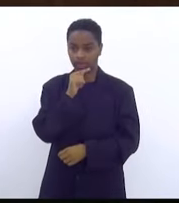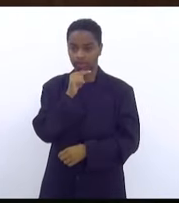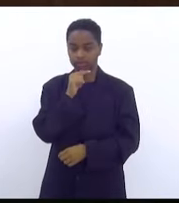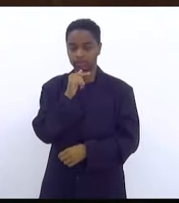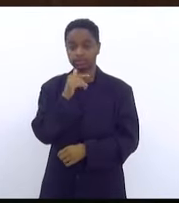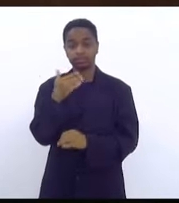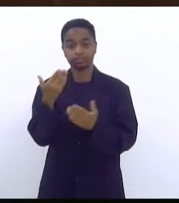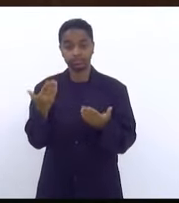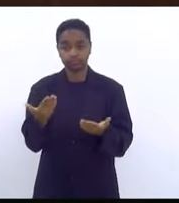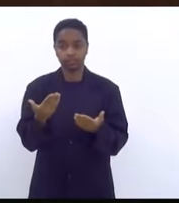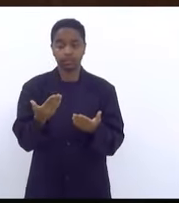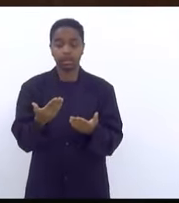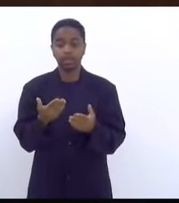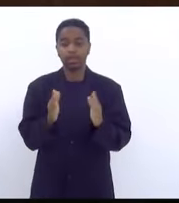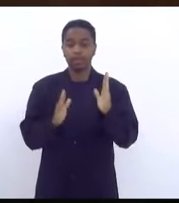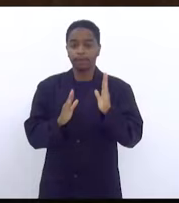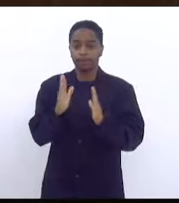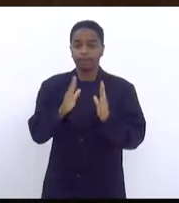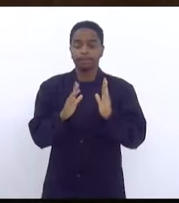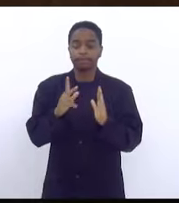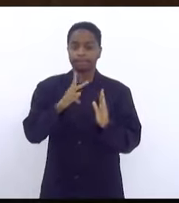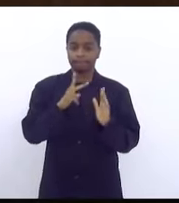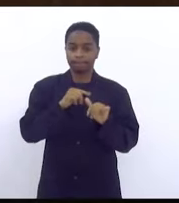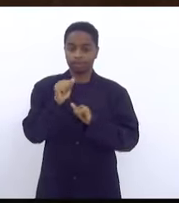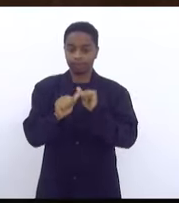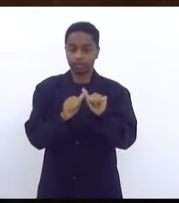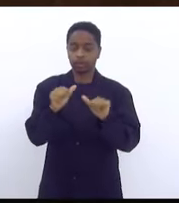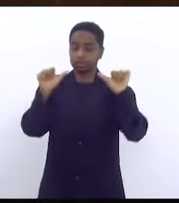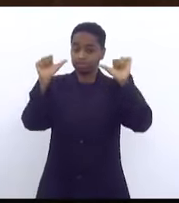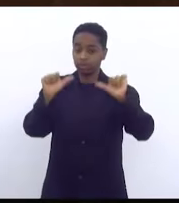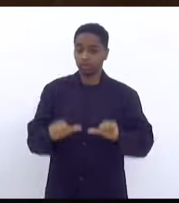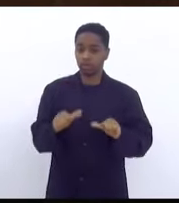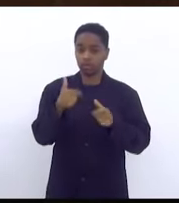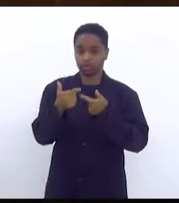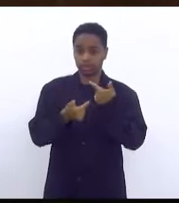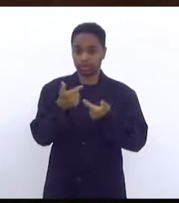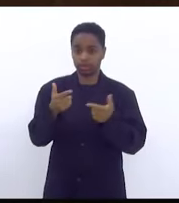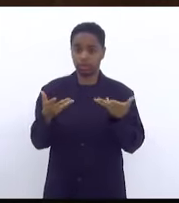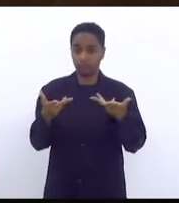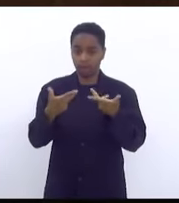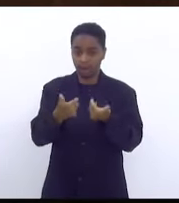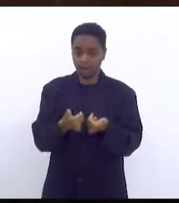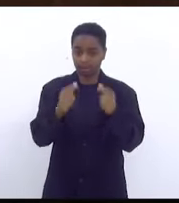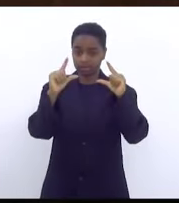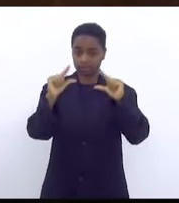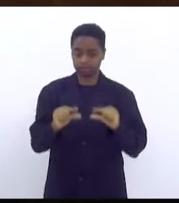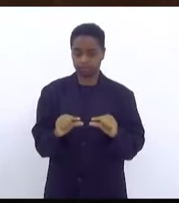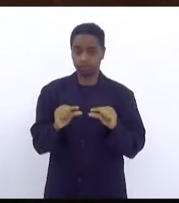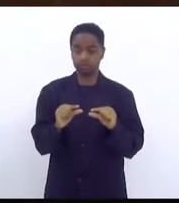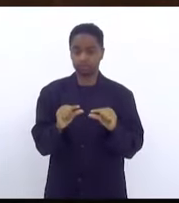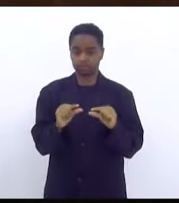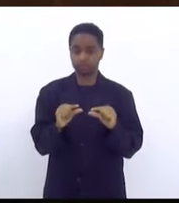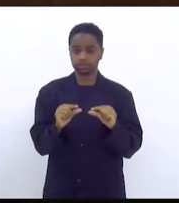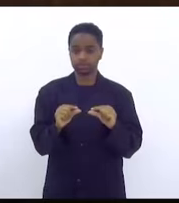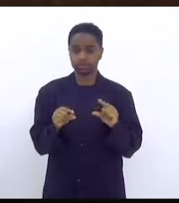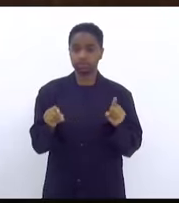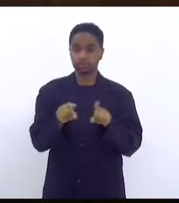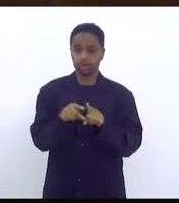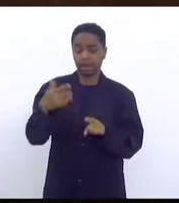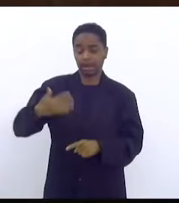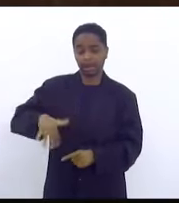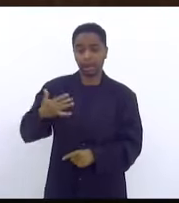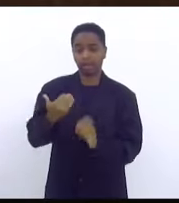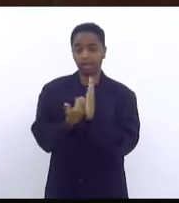E, desde a privatização, o serviço piorou, a qualidade da água diminuiu e ele